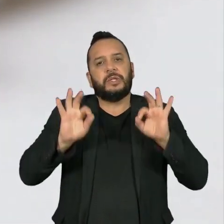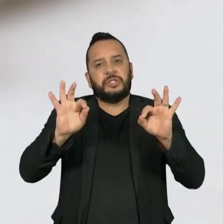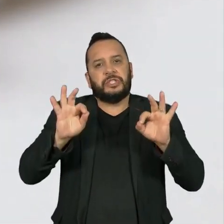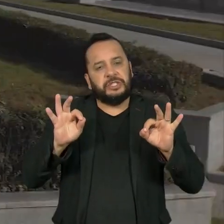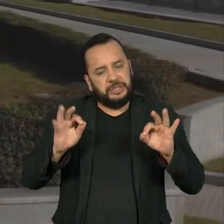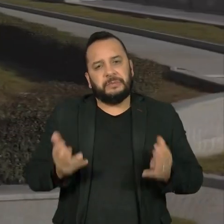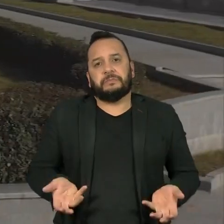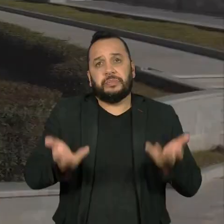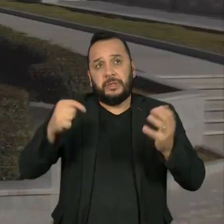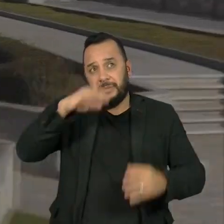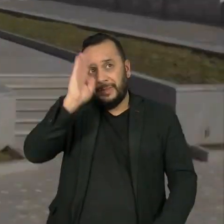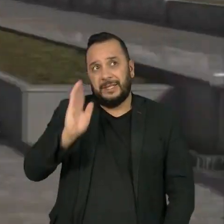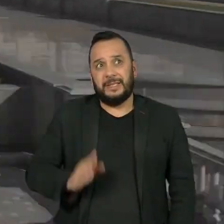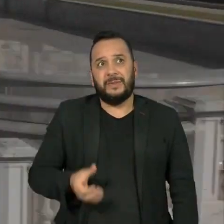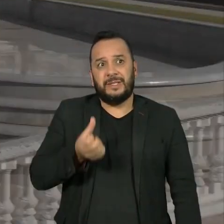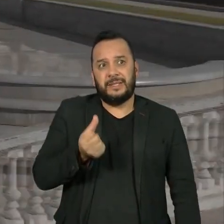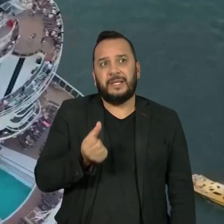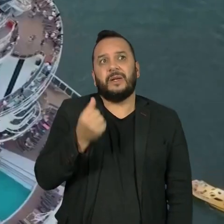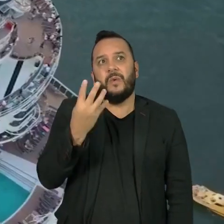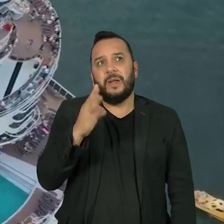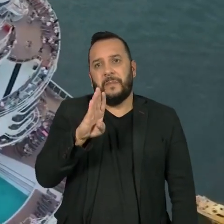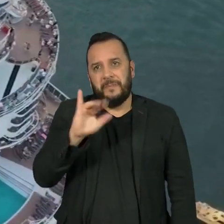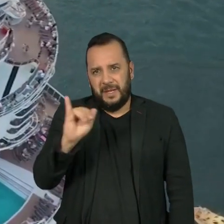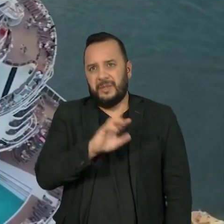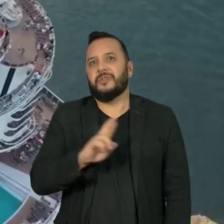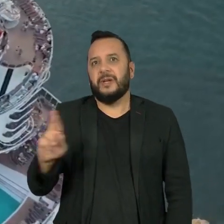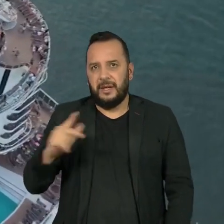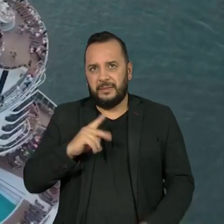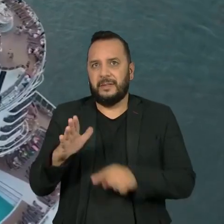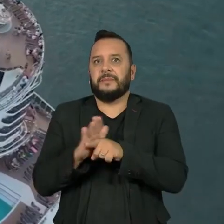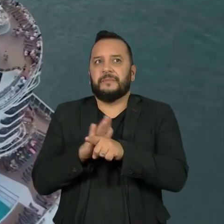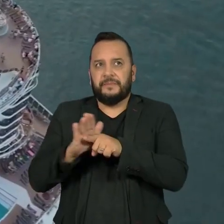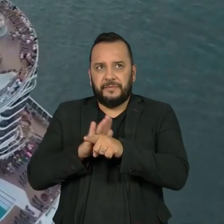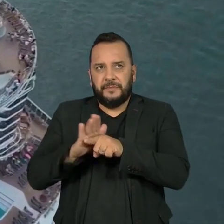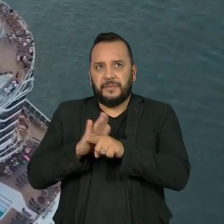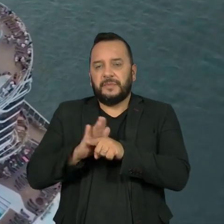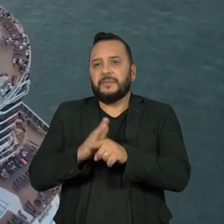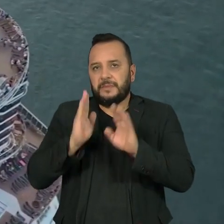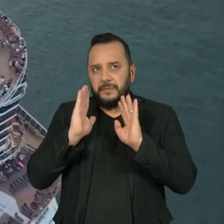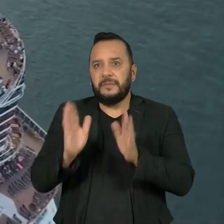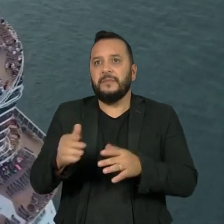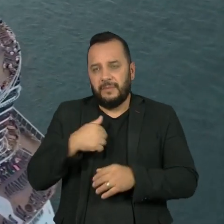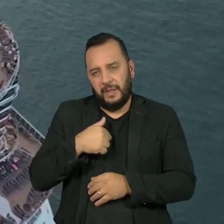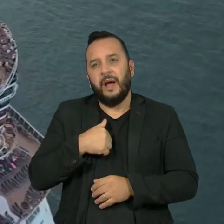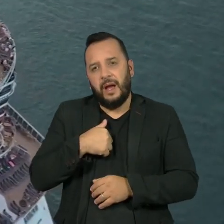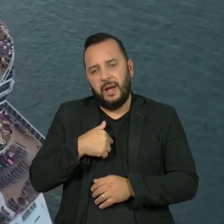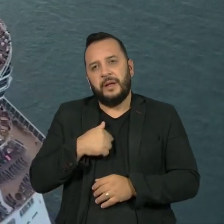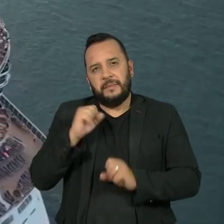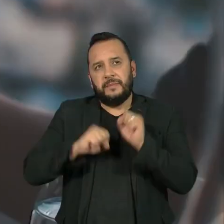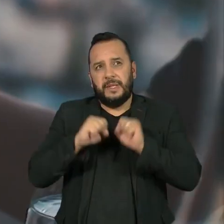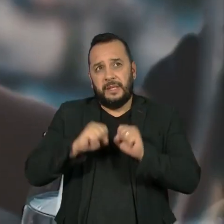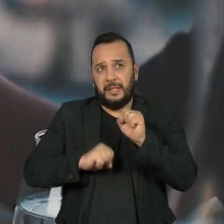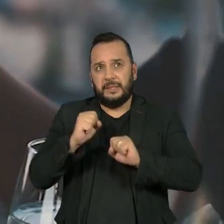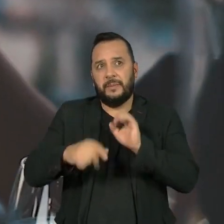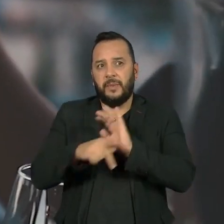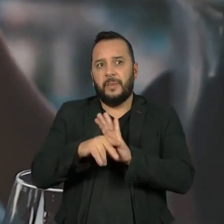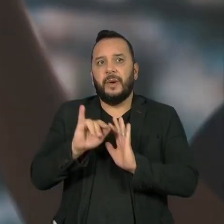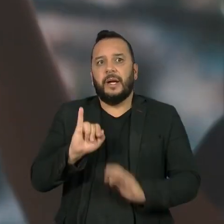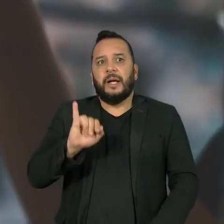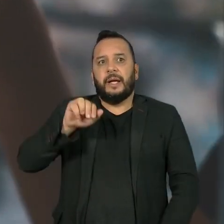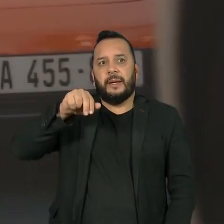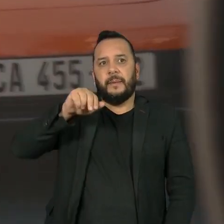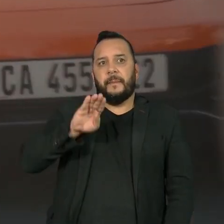movimenta 74 bilhões de reais, segundo dados levantados pela consultoria Bain & Company. De acordo